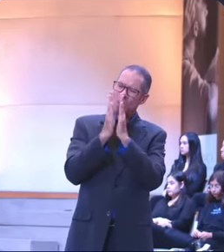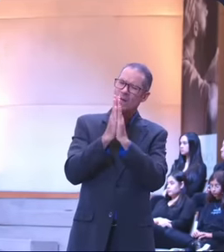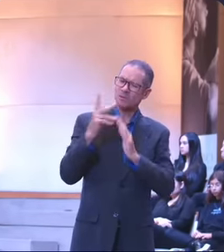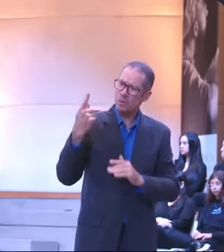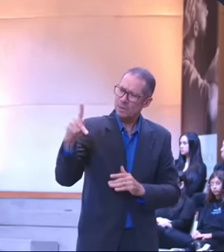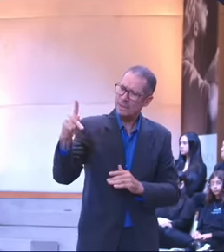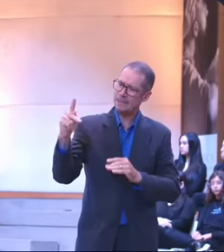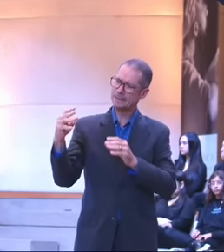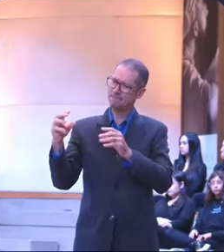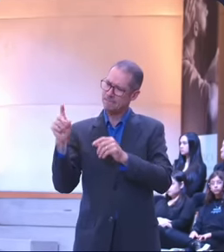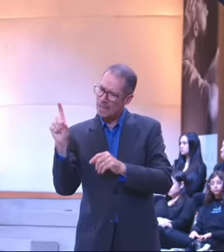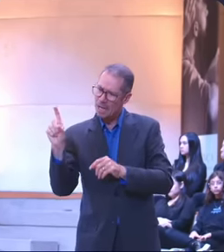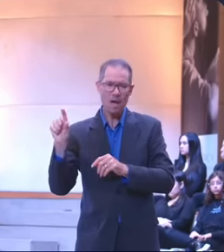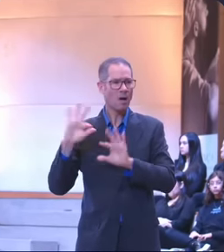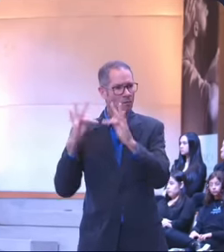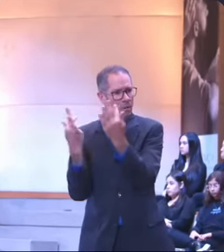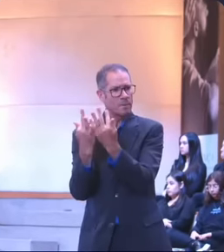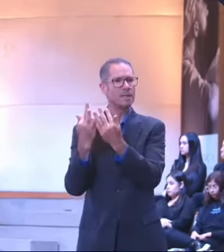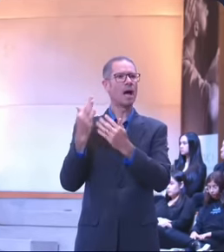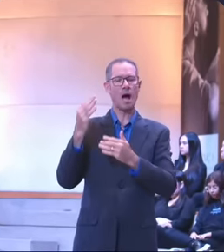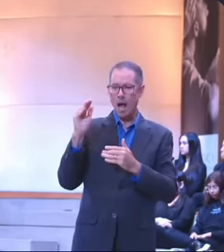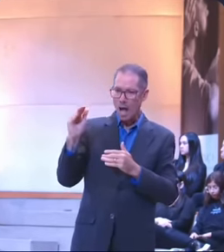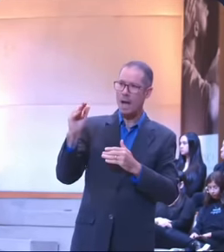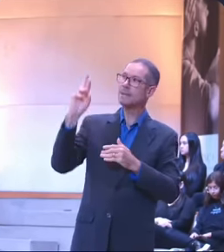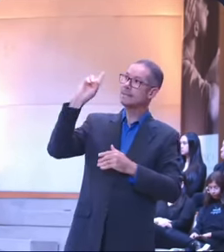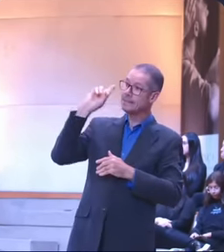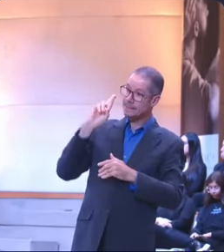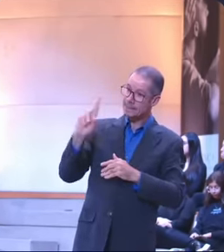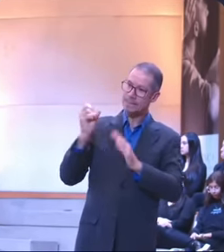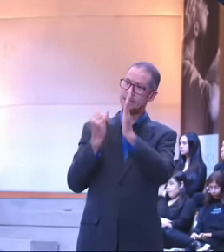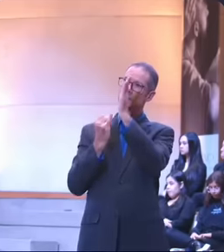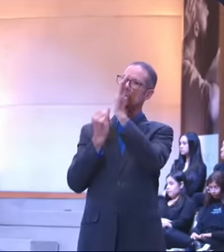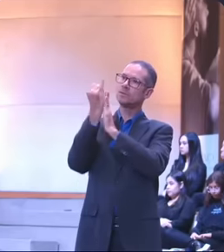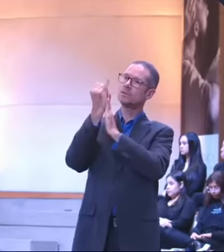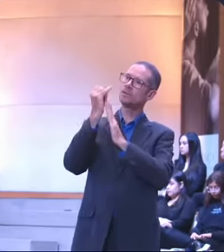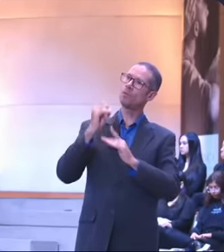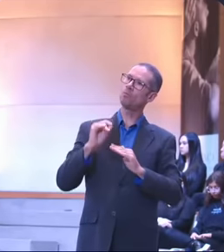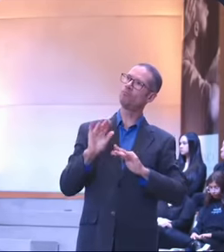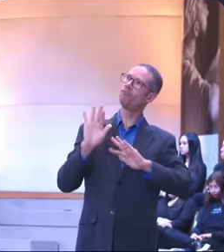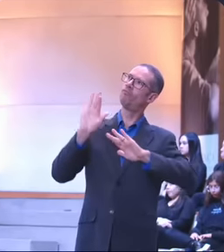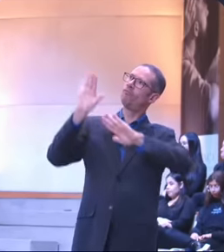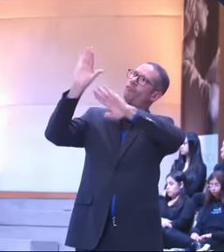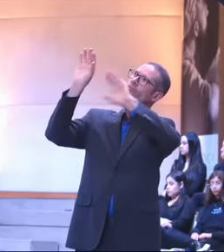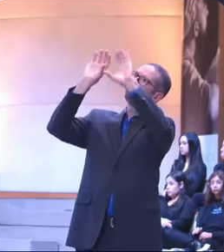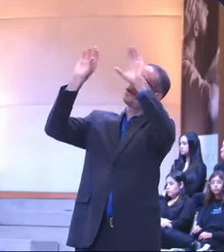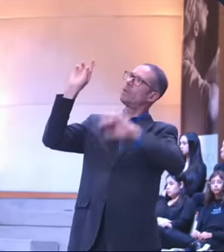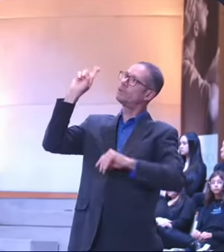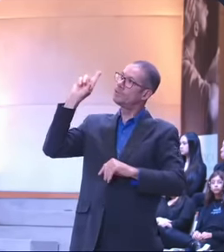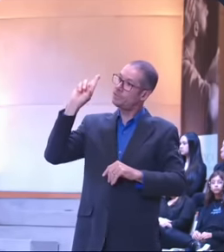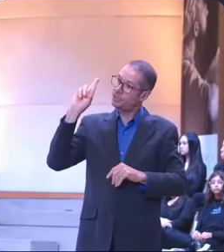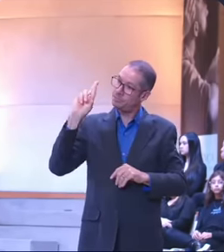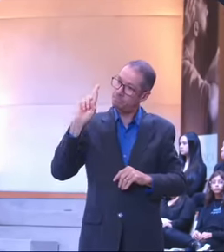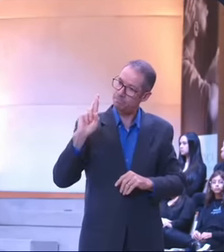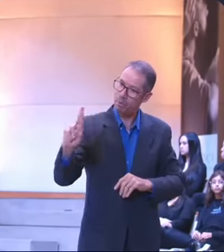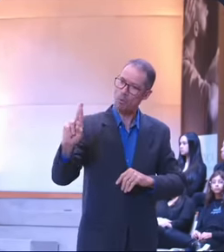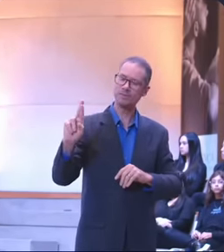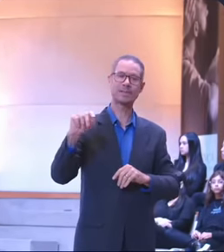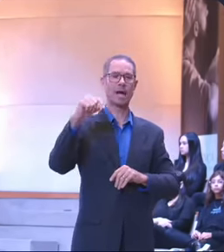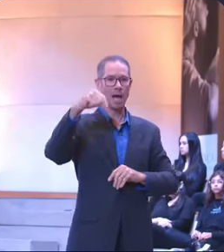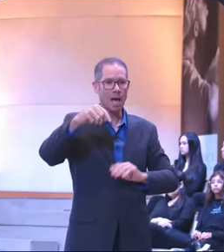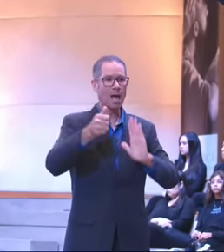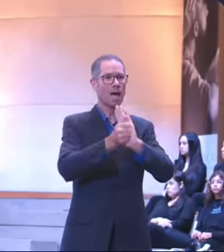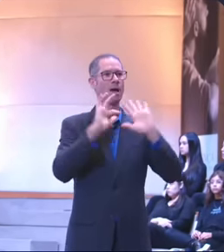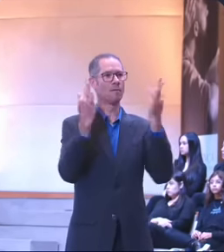deles foram ouvidas, que a intercessão chegou no céu e que a resposta veio da família de Deus.